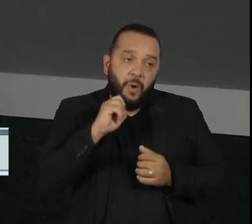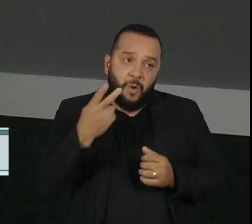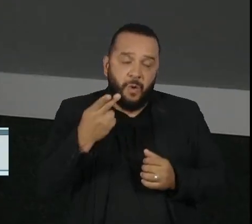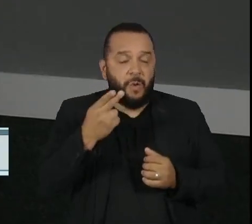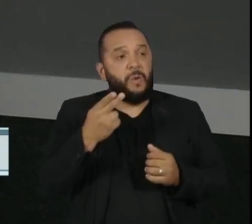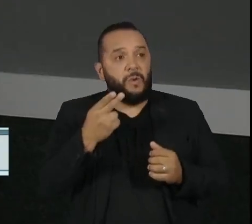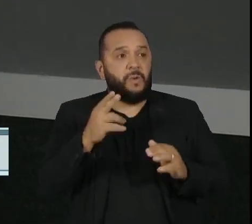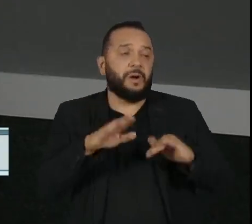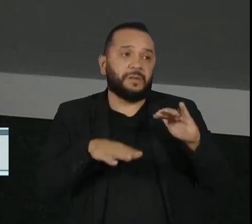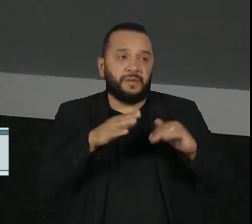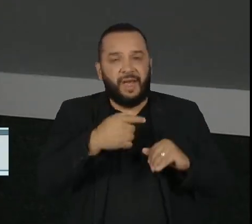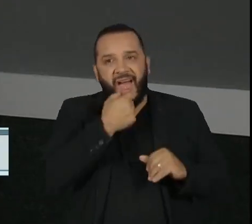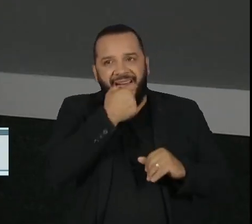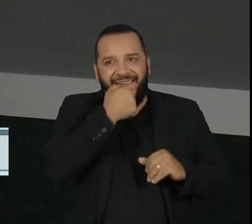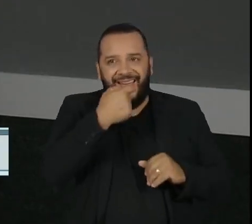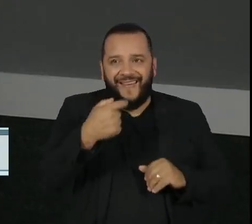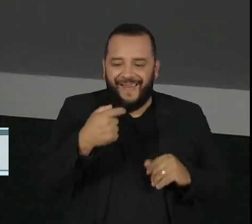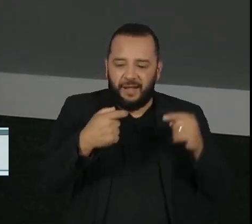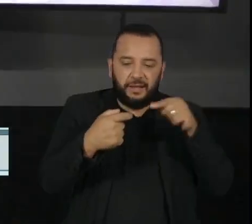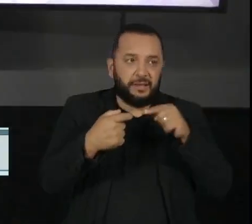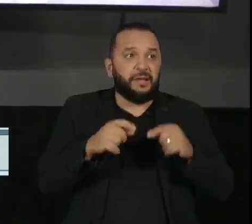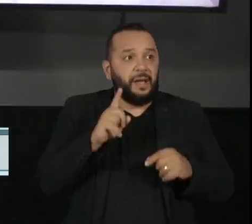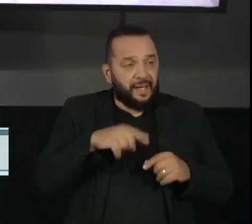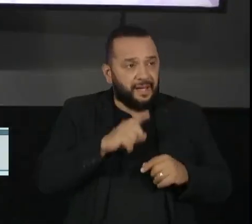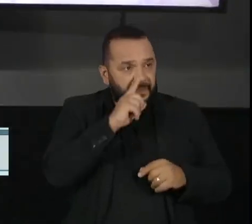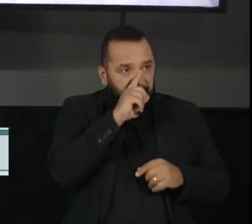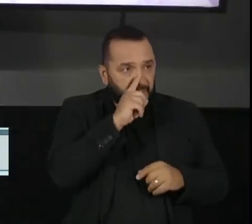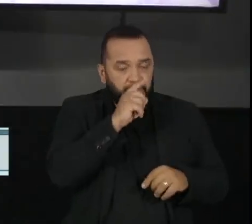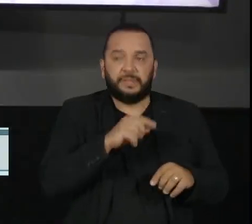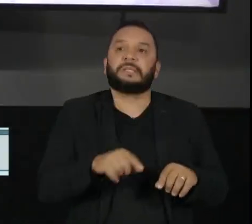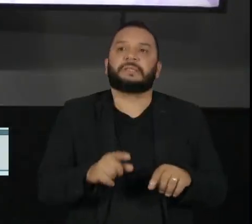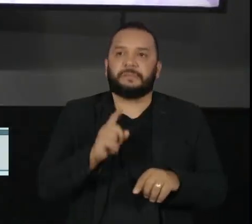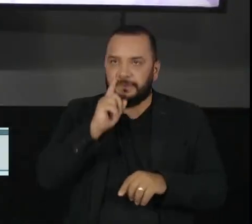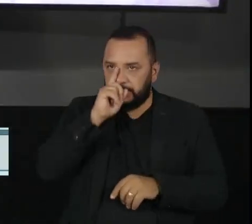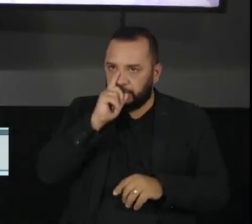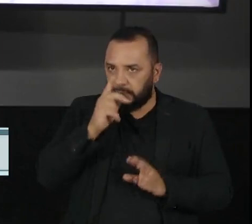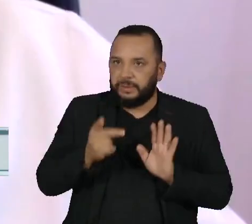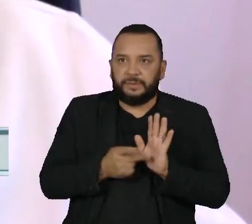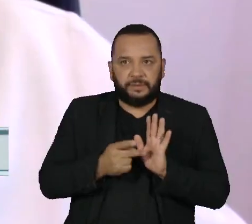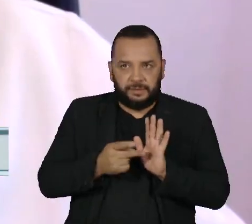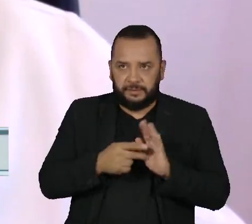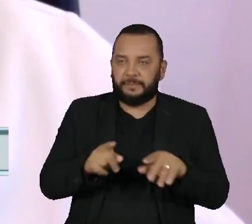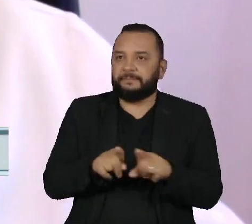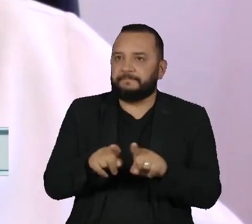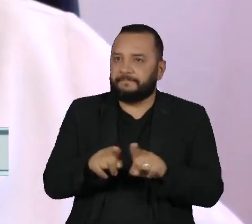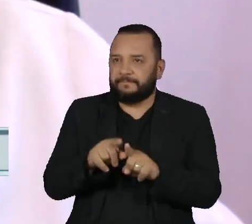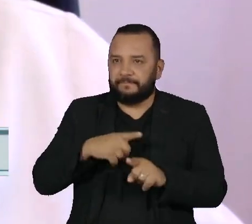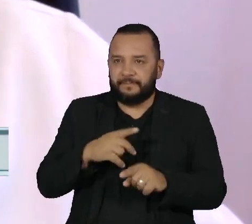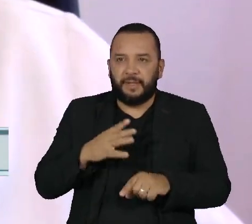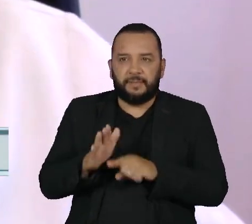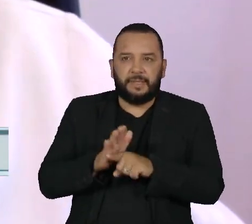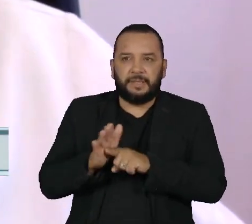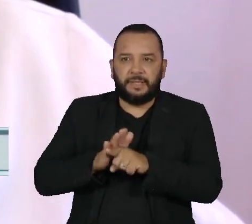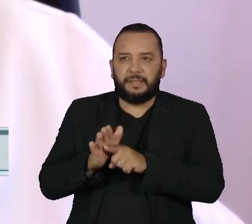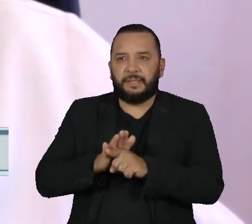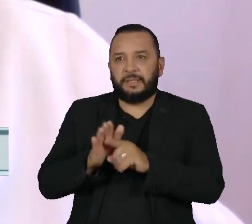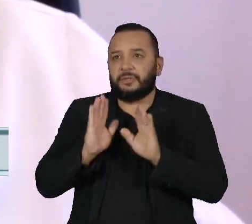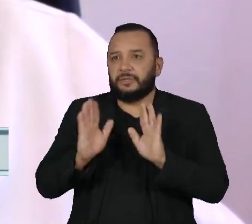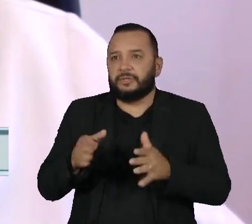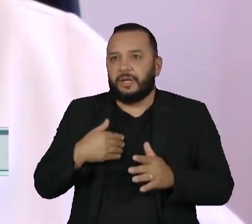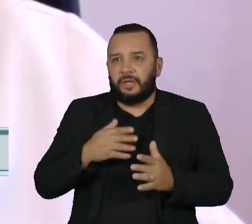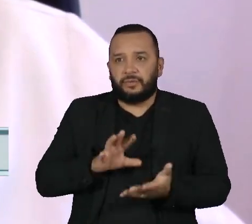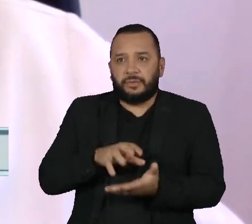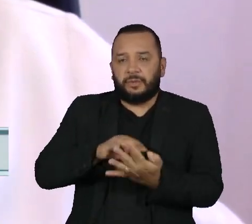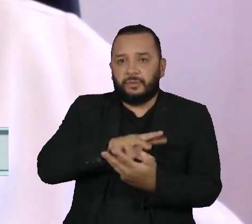vezes, mal cuidada, isso também é fator de risco? É um fator de risco bastante significativo. Segundo os dados da Organização Mundial de Saúde, se a gente